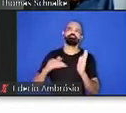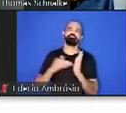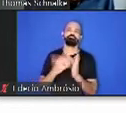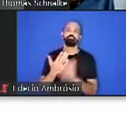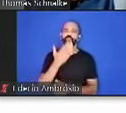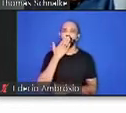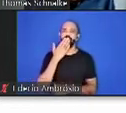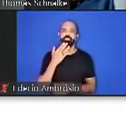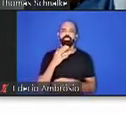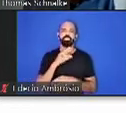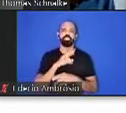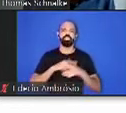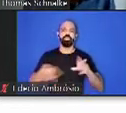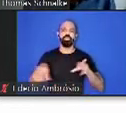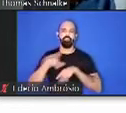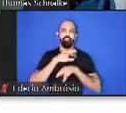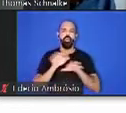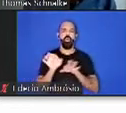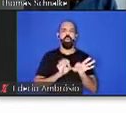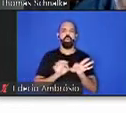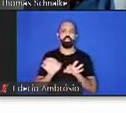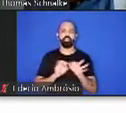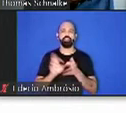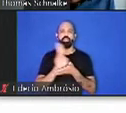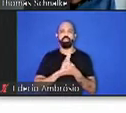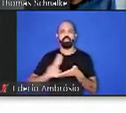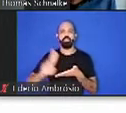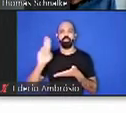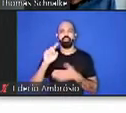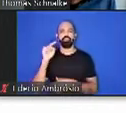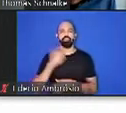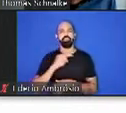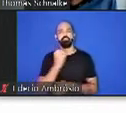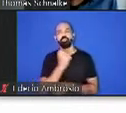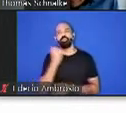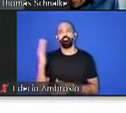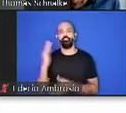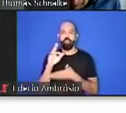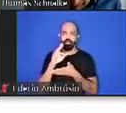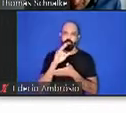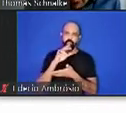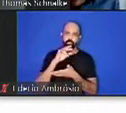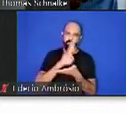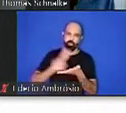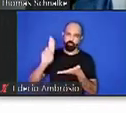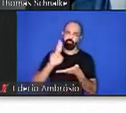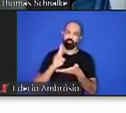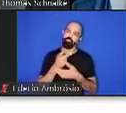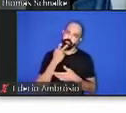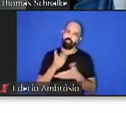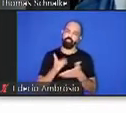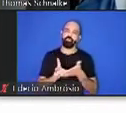diferentes organizações universitárias e extra-universitárias. Como já foi mencionado,